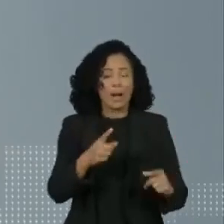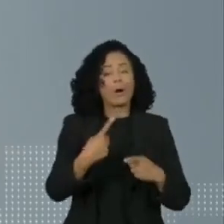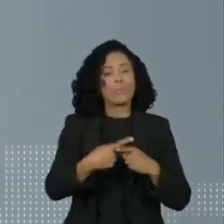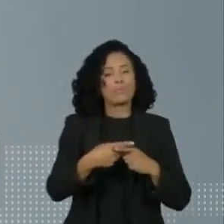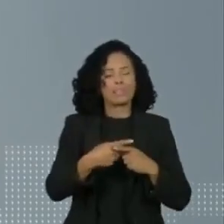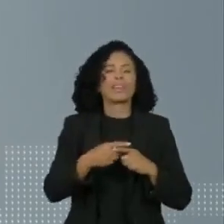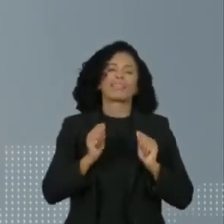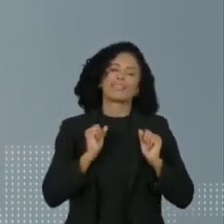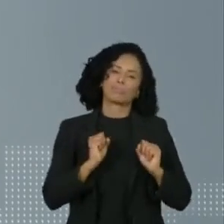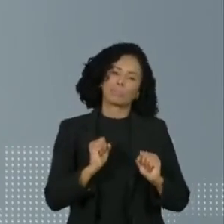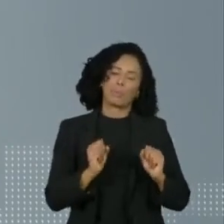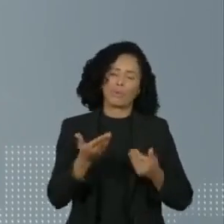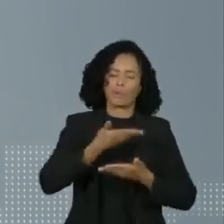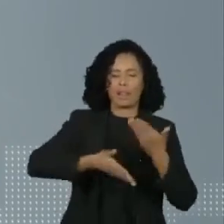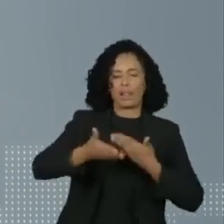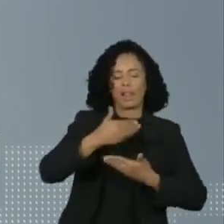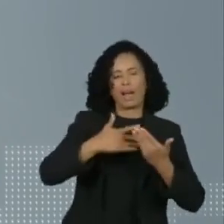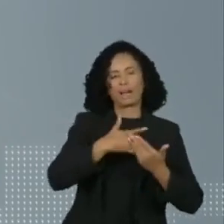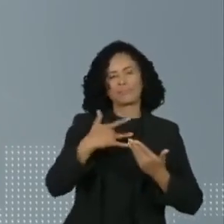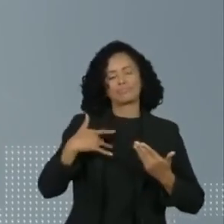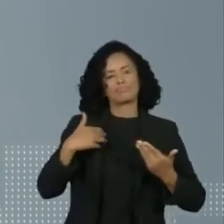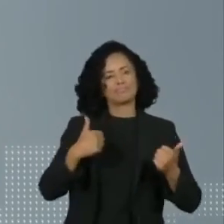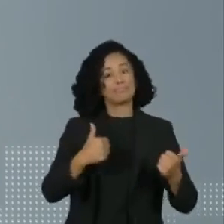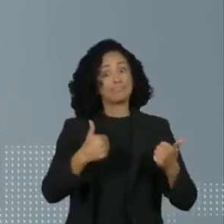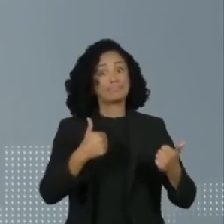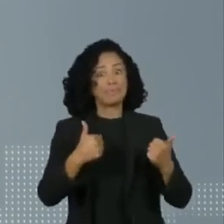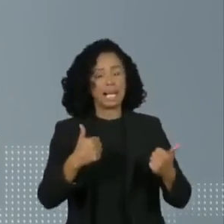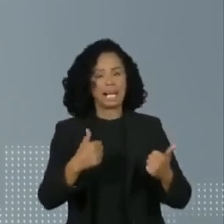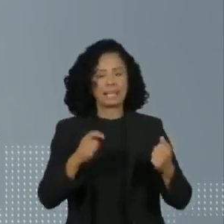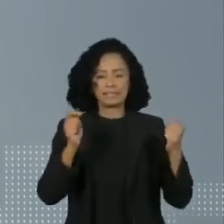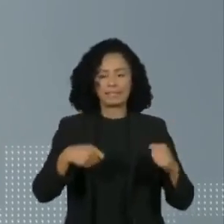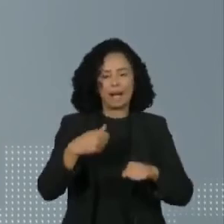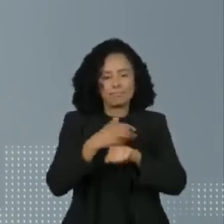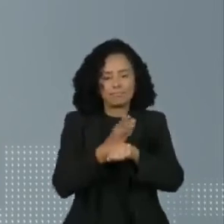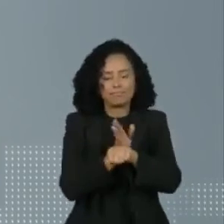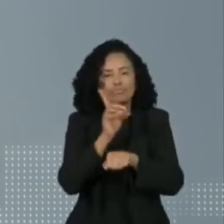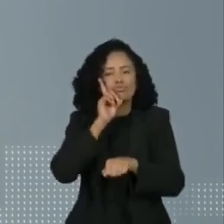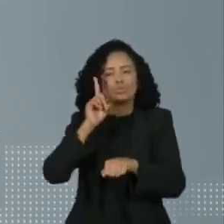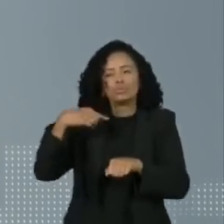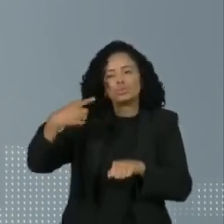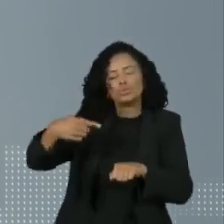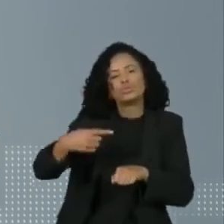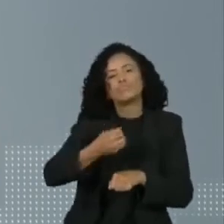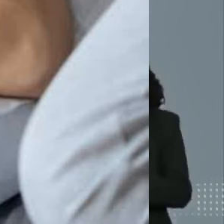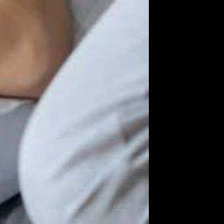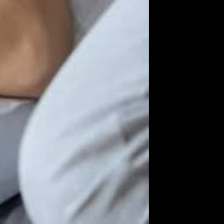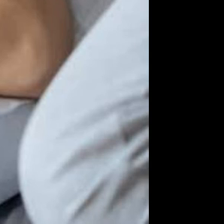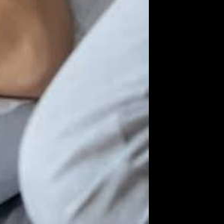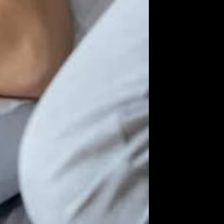relação saudável e ter a nossa rotina, né, restaurada também.